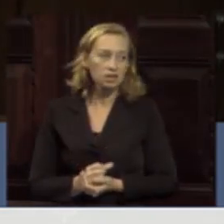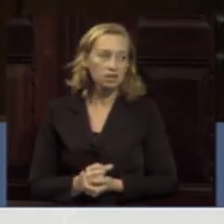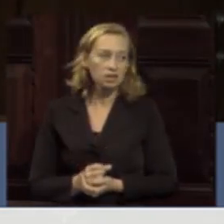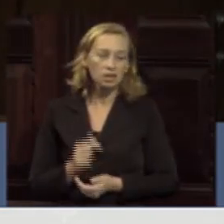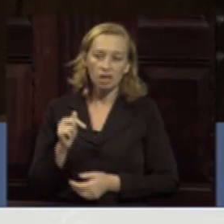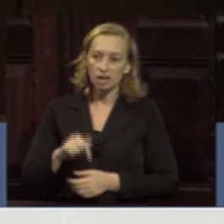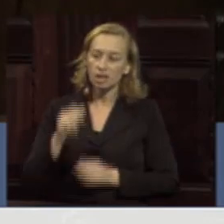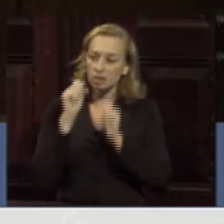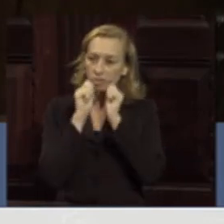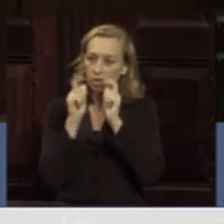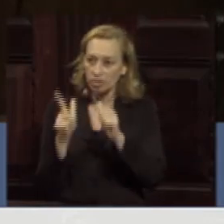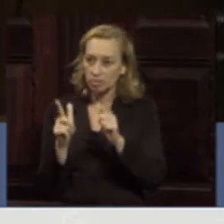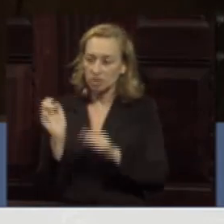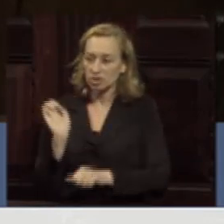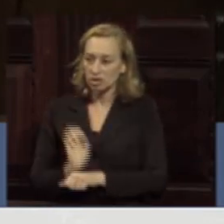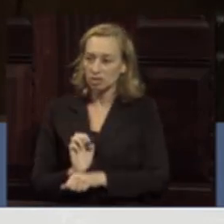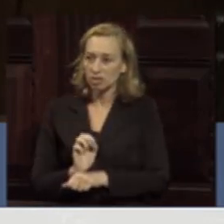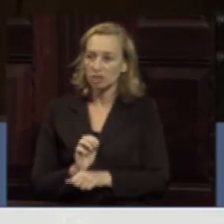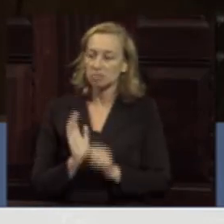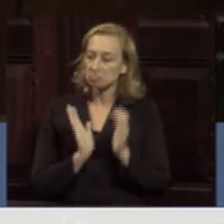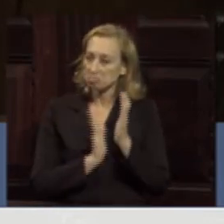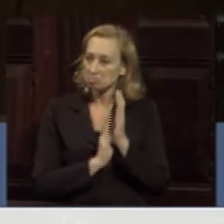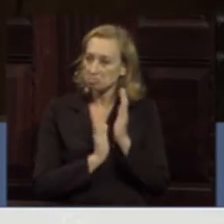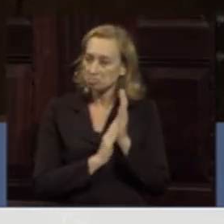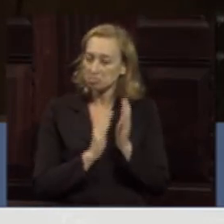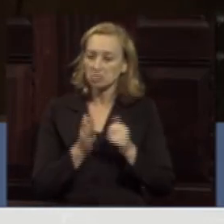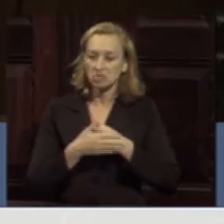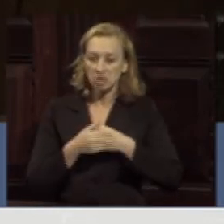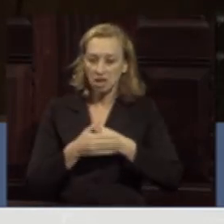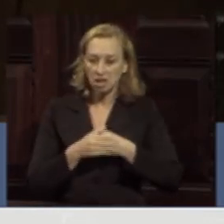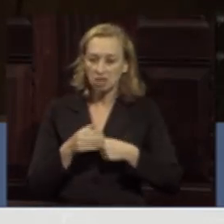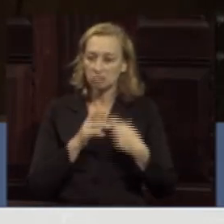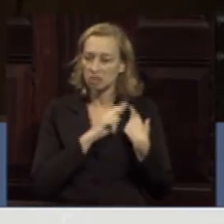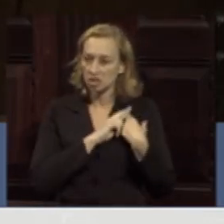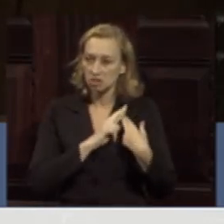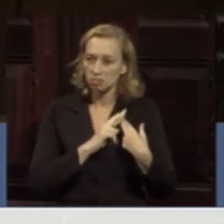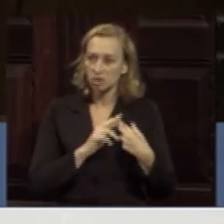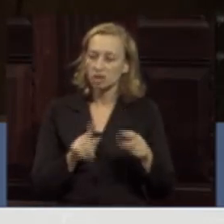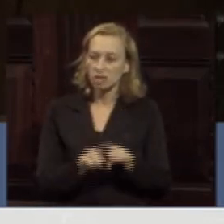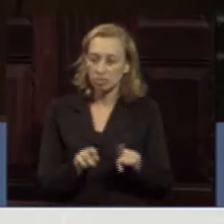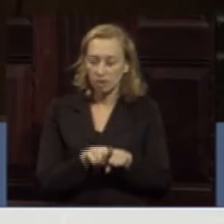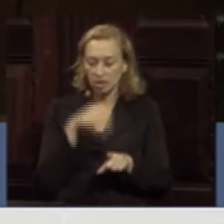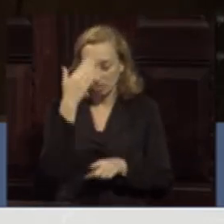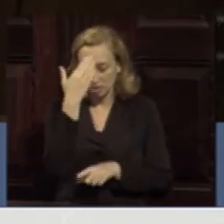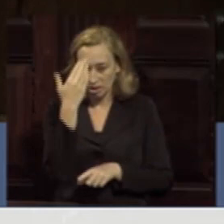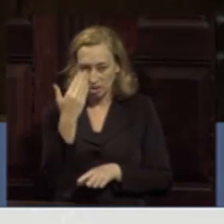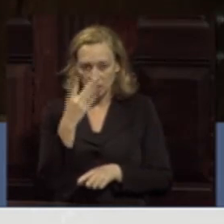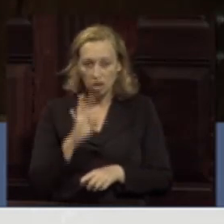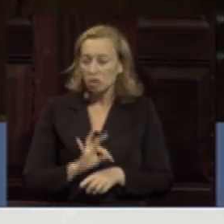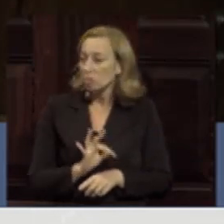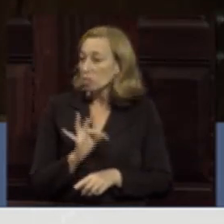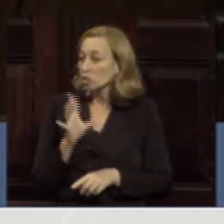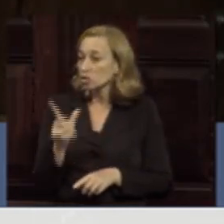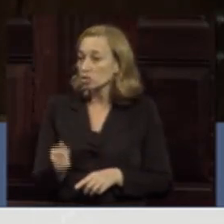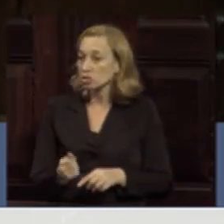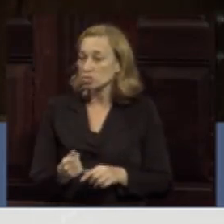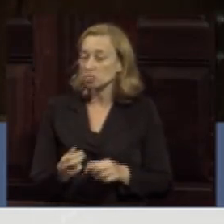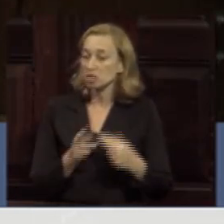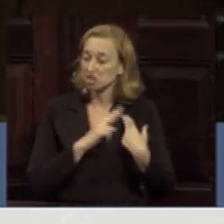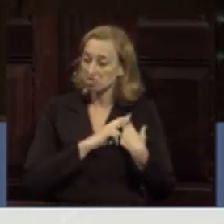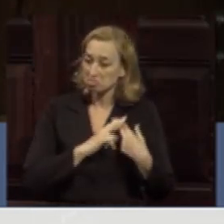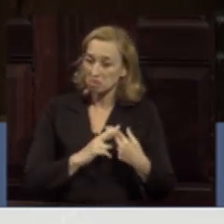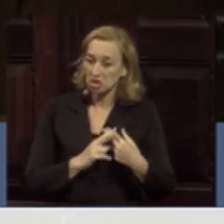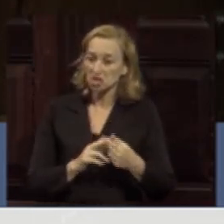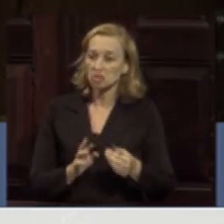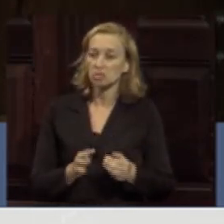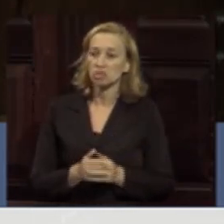do Parlamento Estadual, realmente merece nosso carinho, nosso respeito e também a nossa gratidão por tanta competência, por colocar no